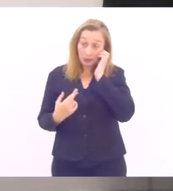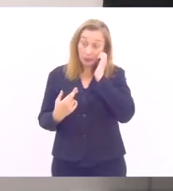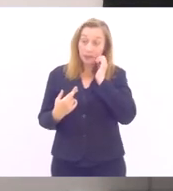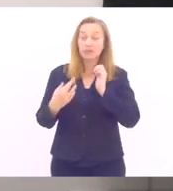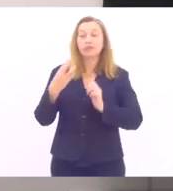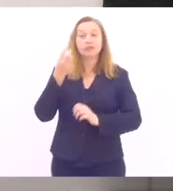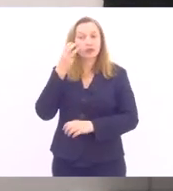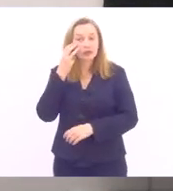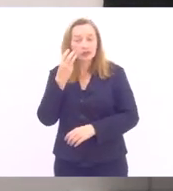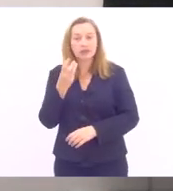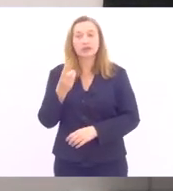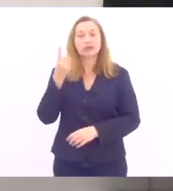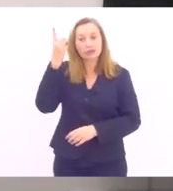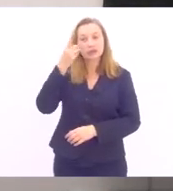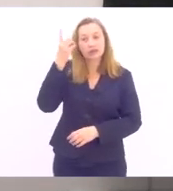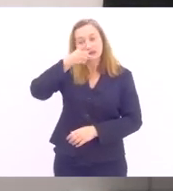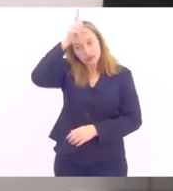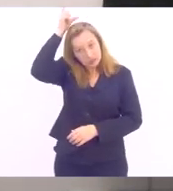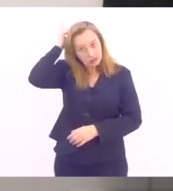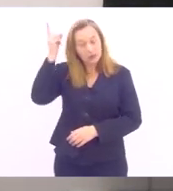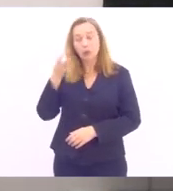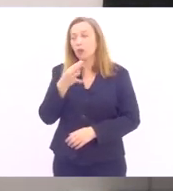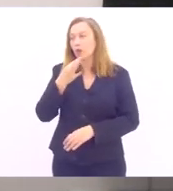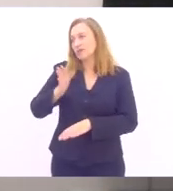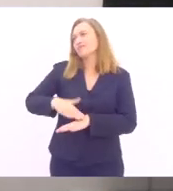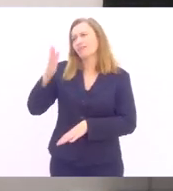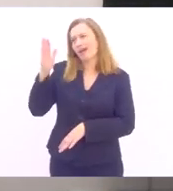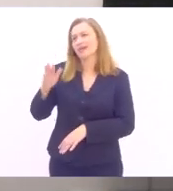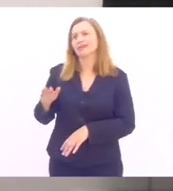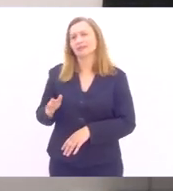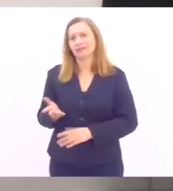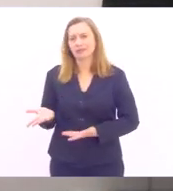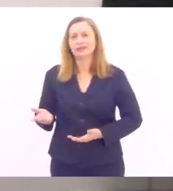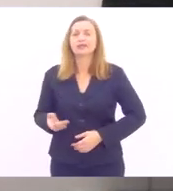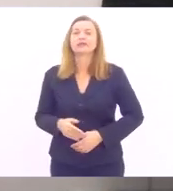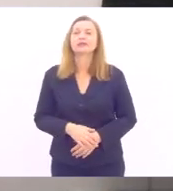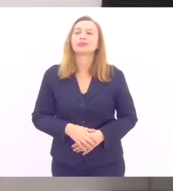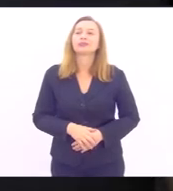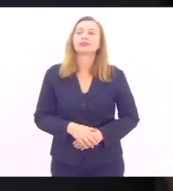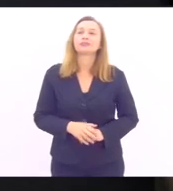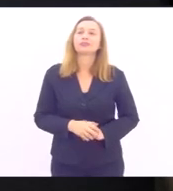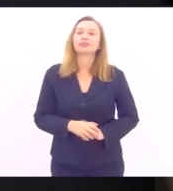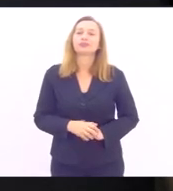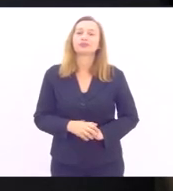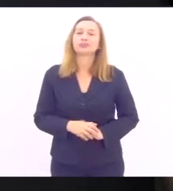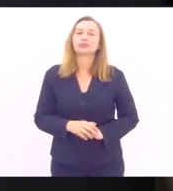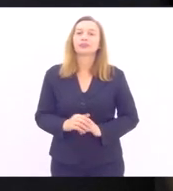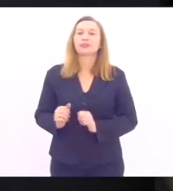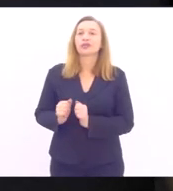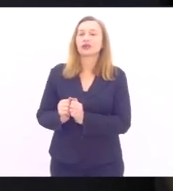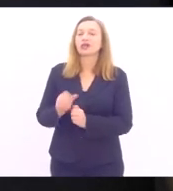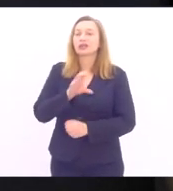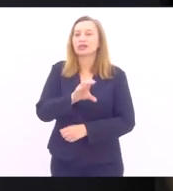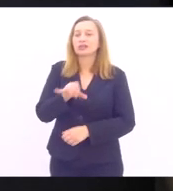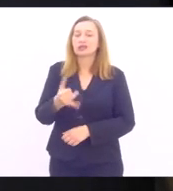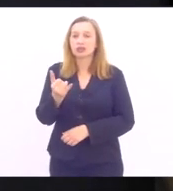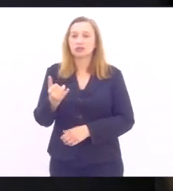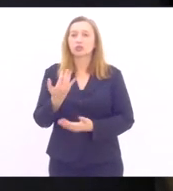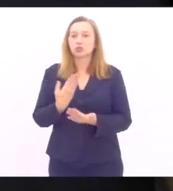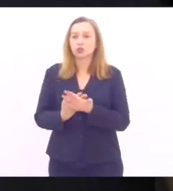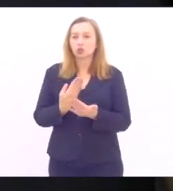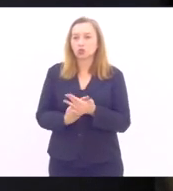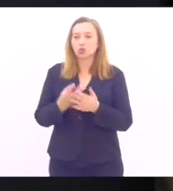também, deputado Luiz Paulo, muito mais ainda, porque é membro efetivo, como eu, da CCJ, e um